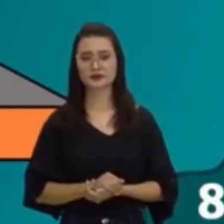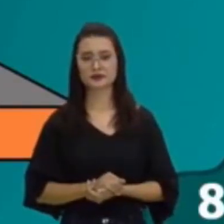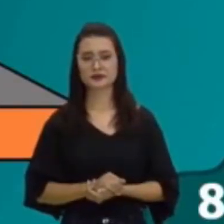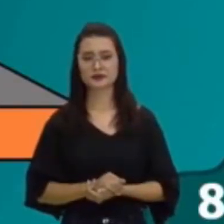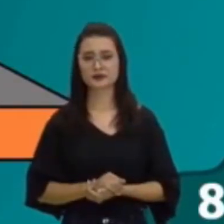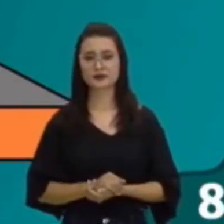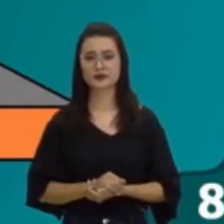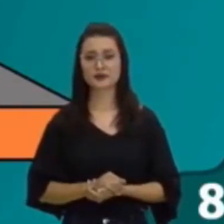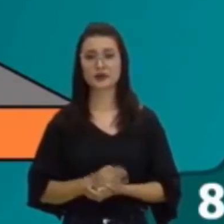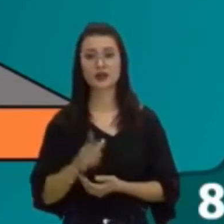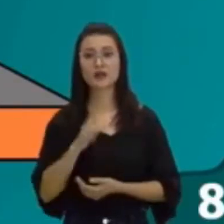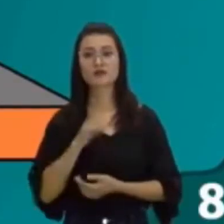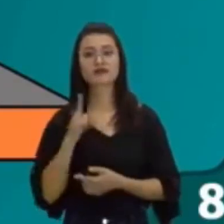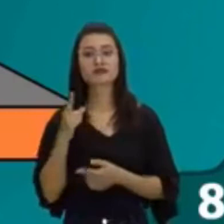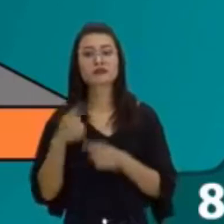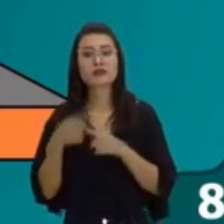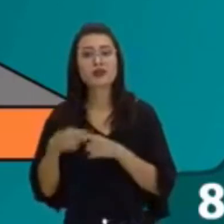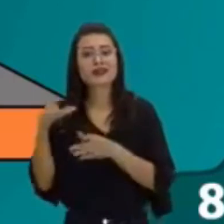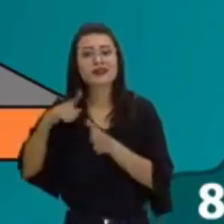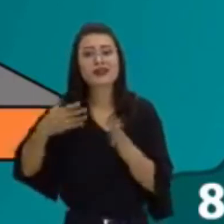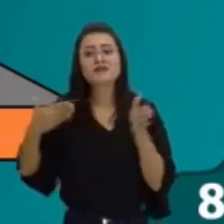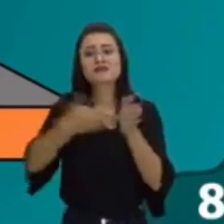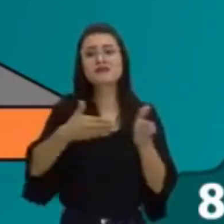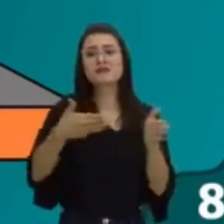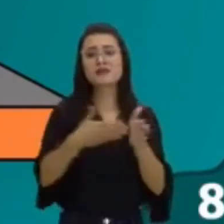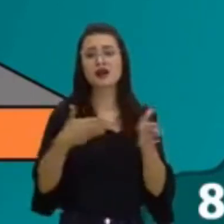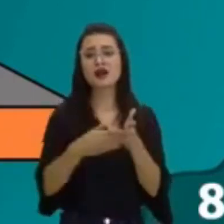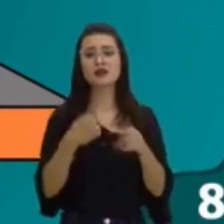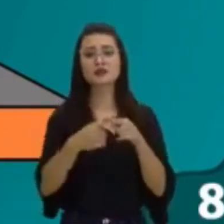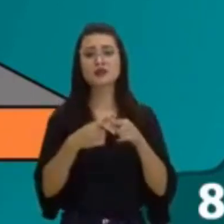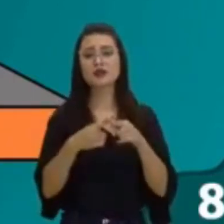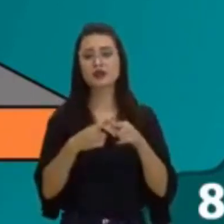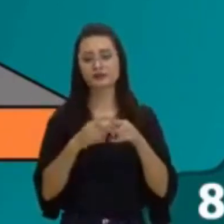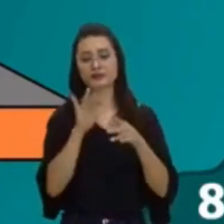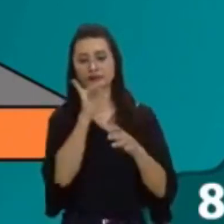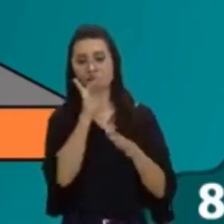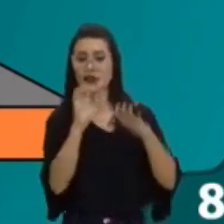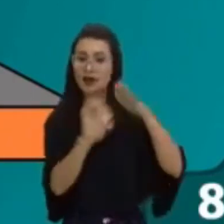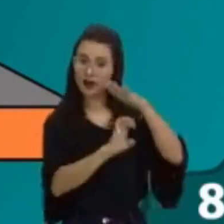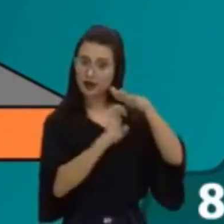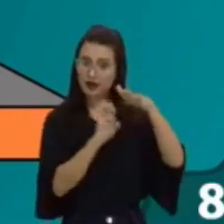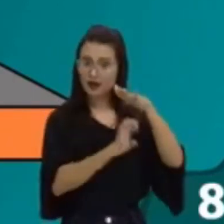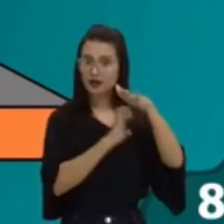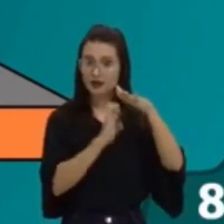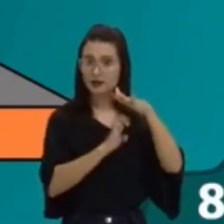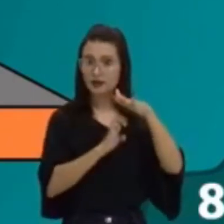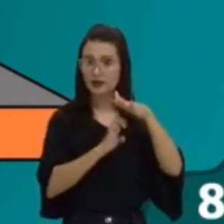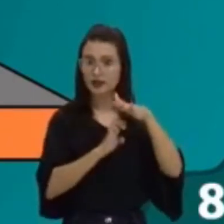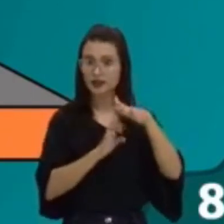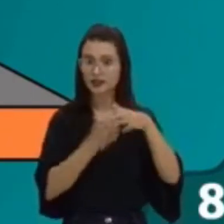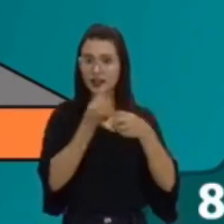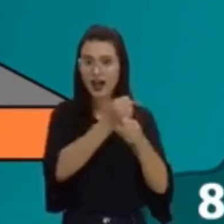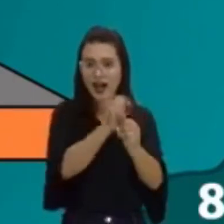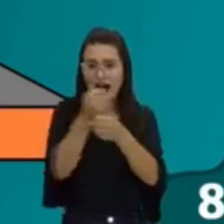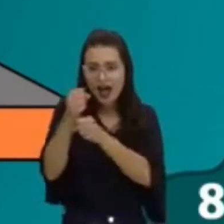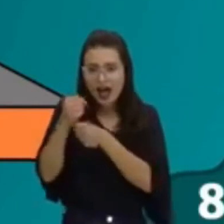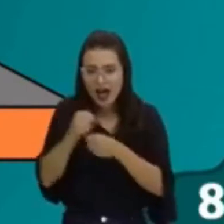por que que existem as barragens? As empresas, elas lavam a mina para